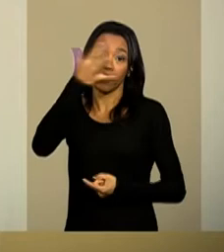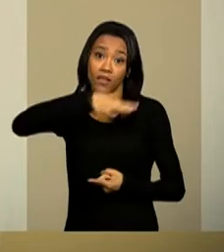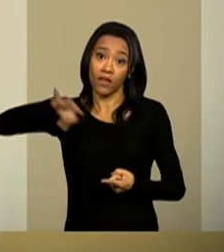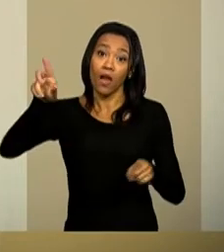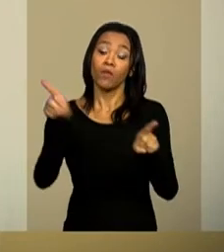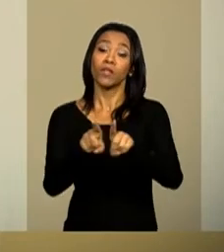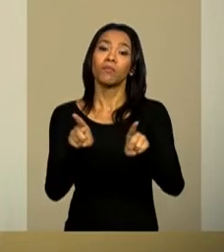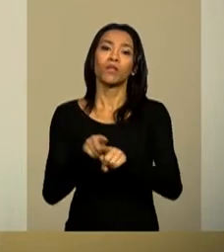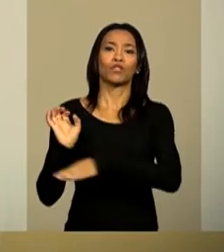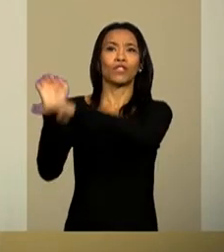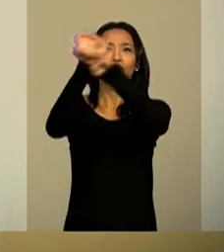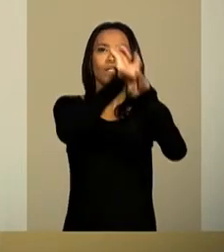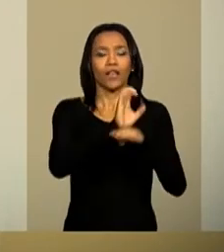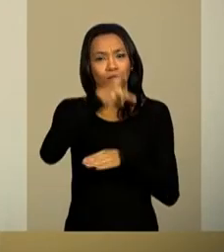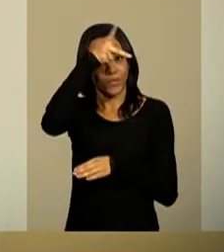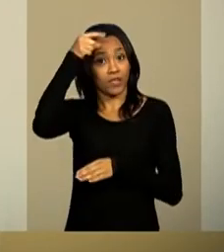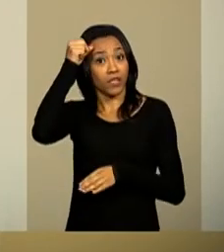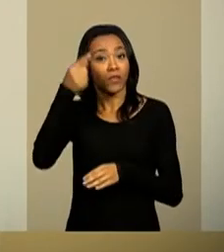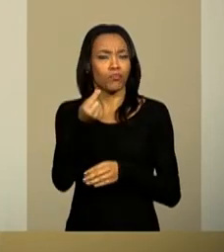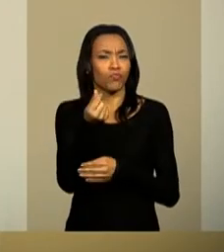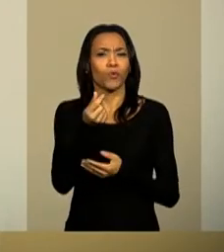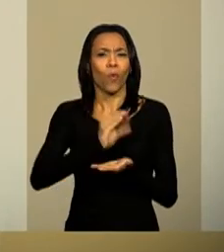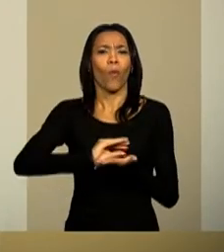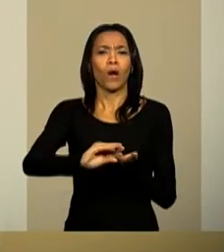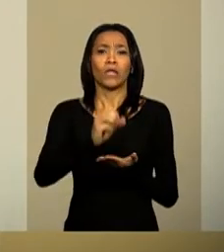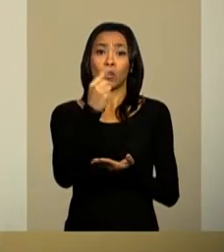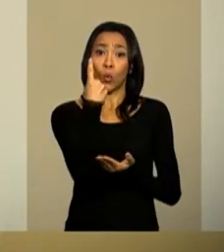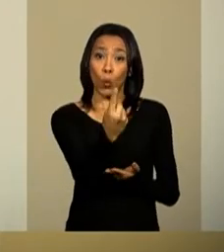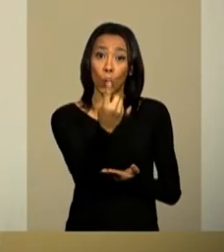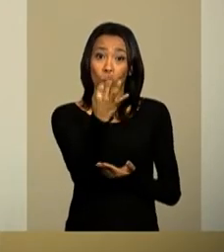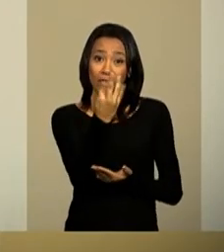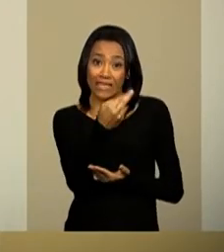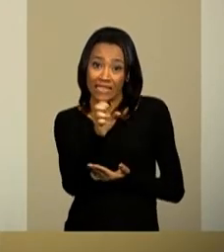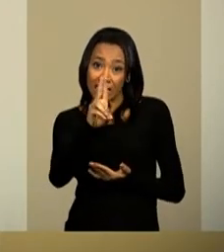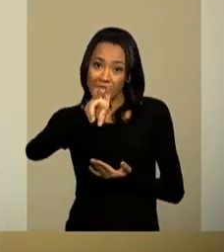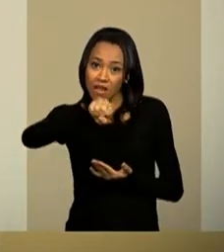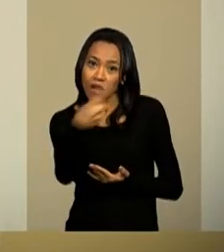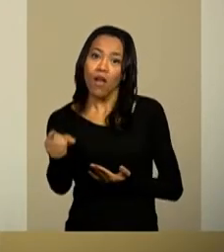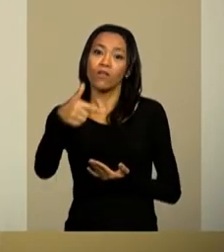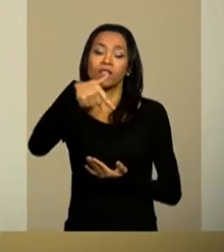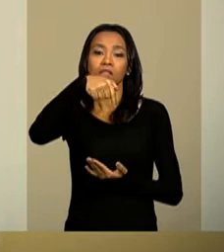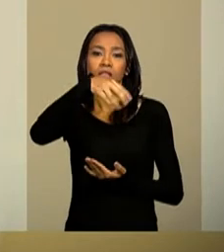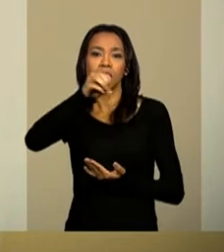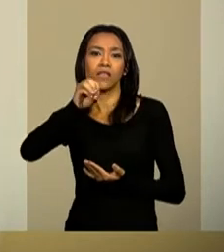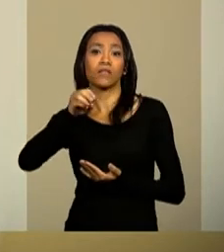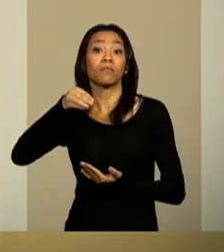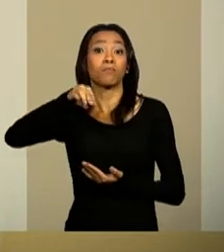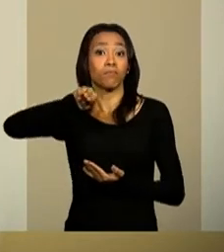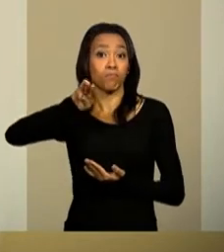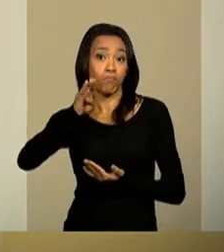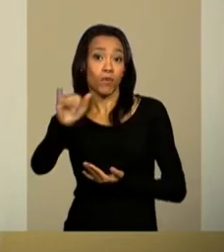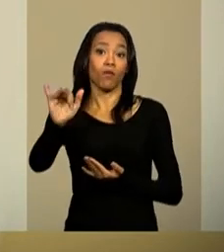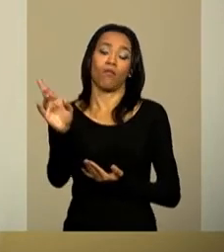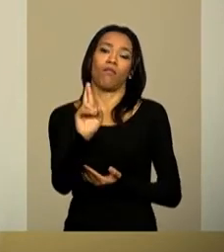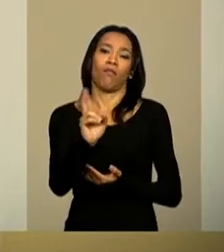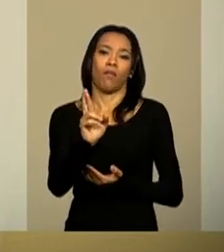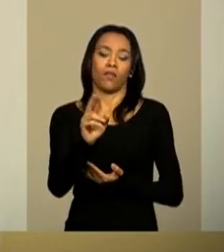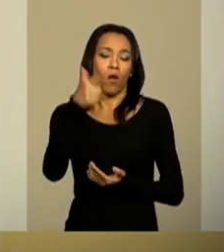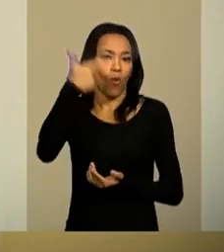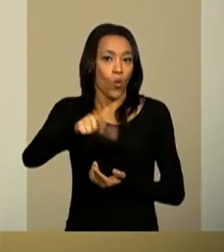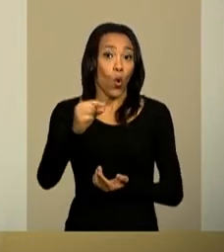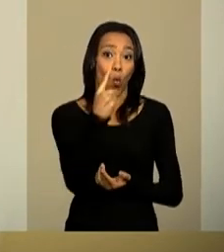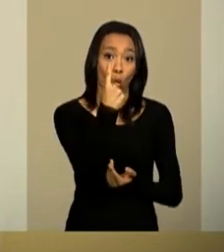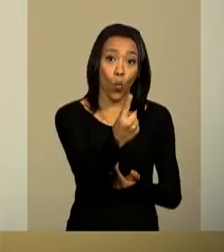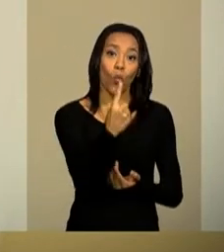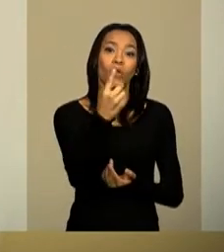e os municípios investiram cerca de 1 trilhão e 700 bilhões em educação e saúde. Repito,